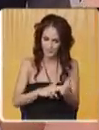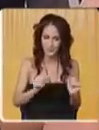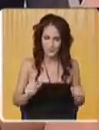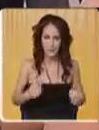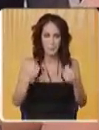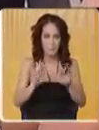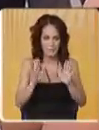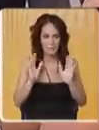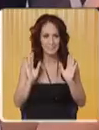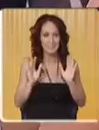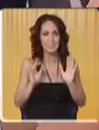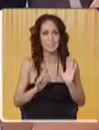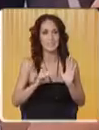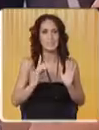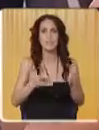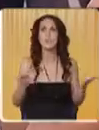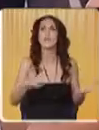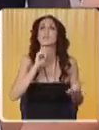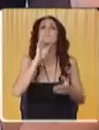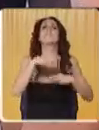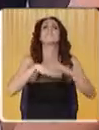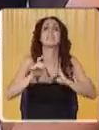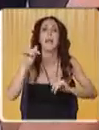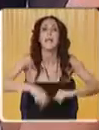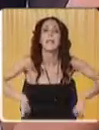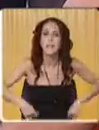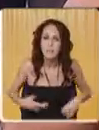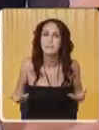António. Mas o que é que devia ser feito também